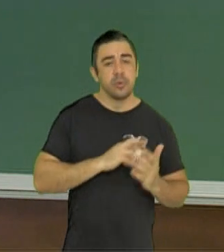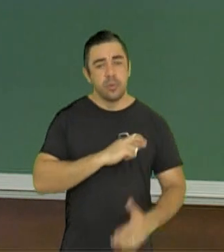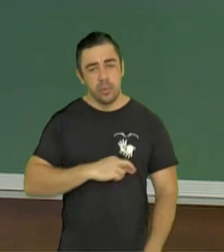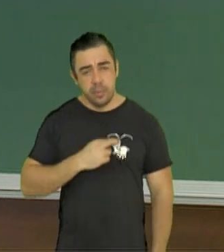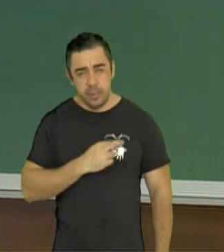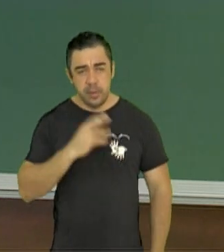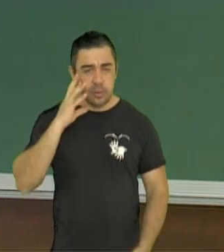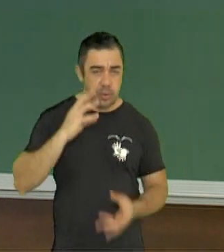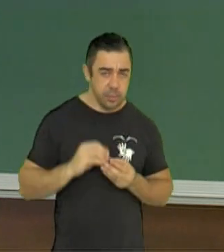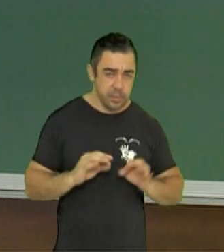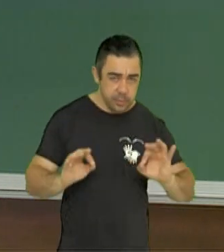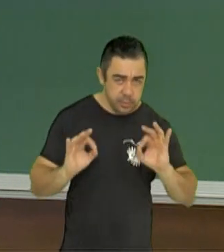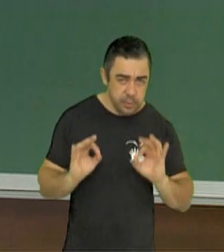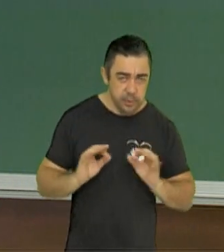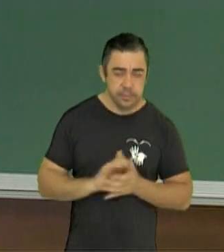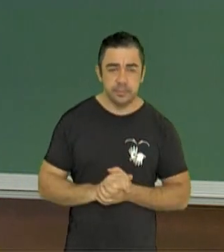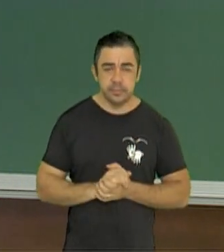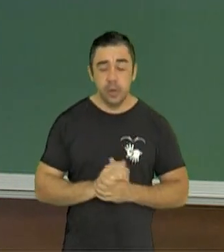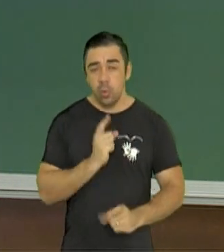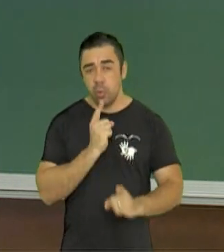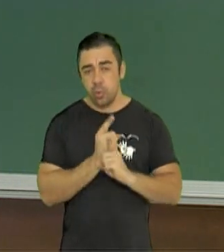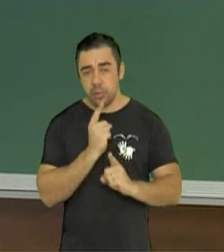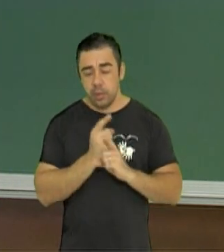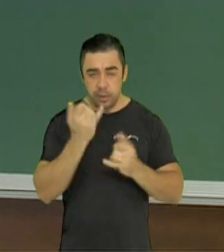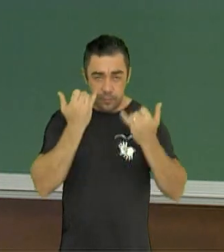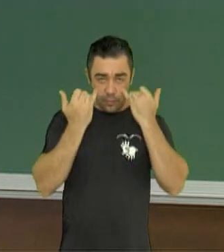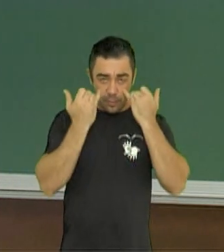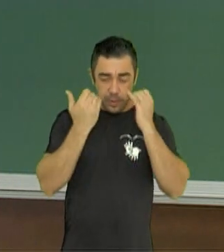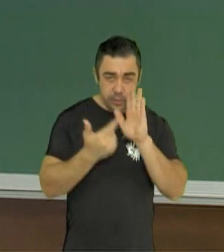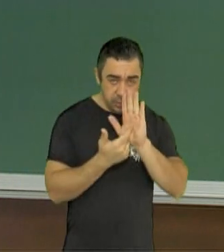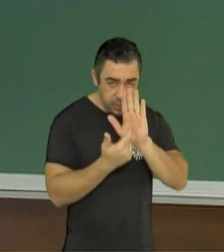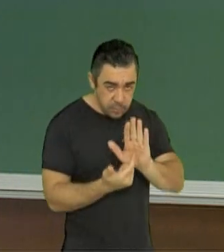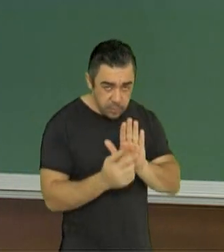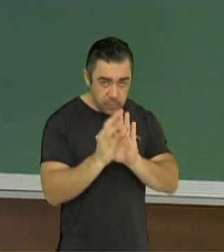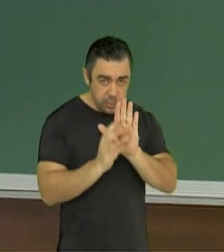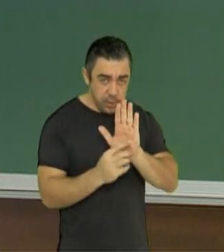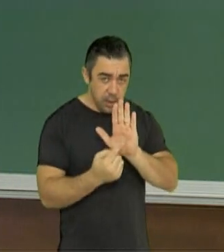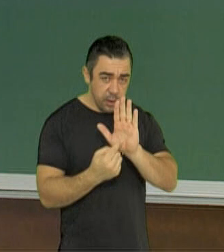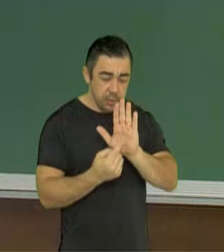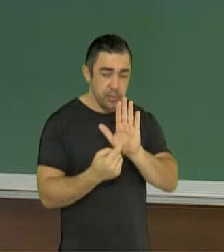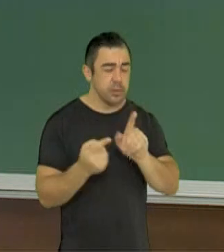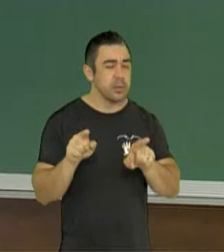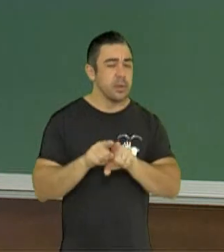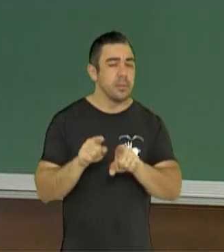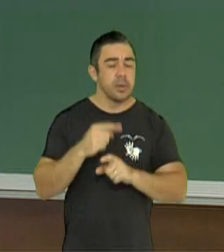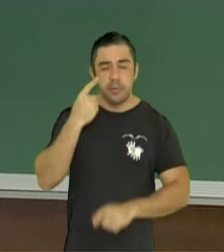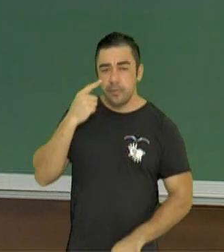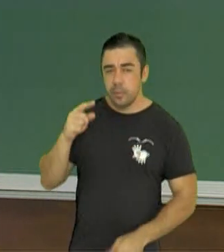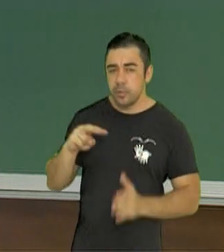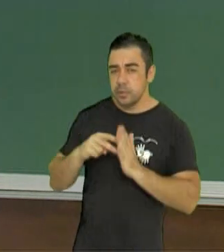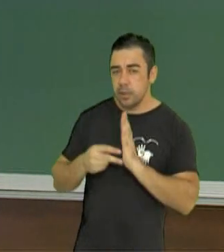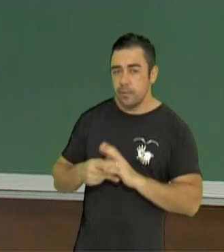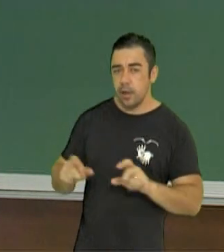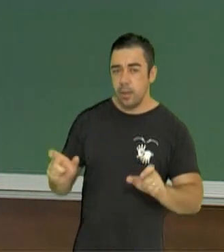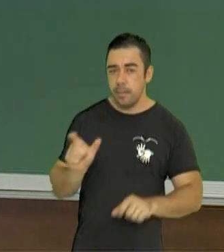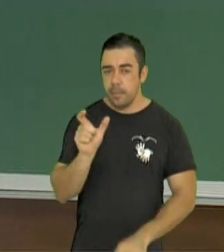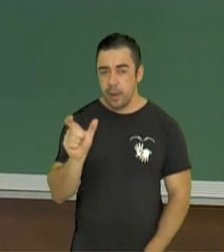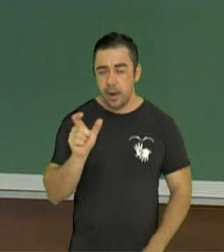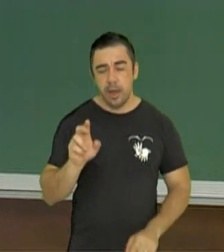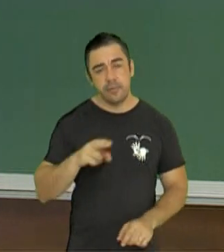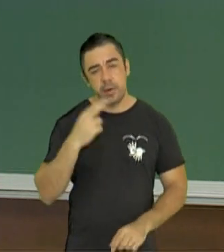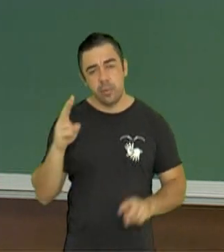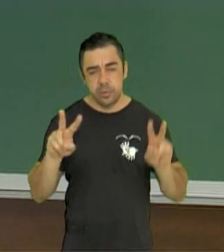romance compreensivamente, localizamos informações explícitas em um texto, inferimos o sentido de uma palavra ou